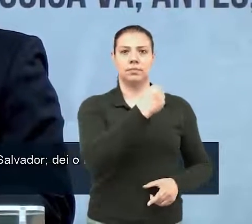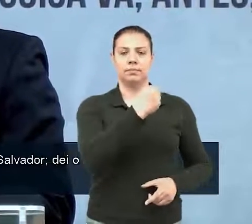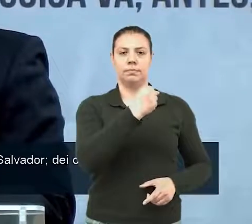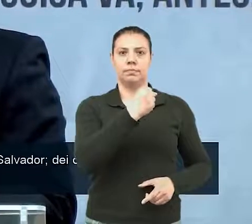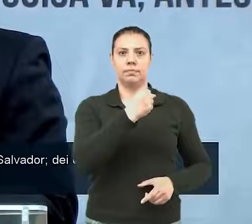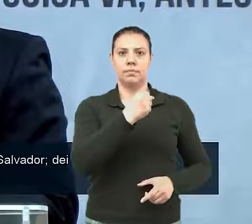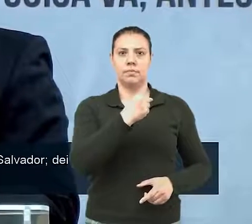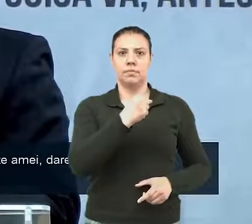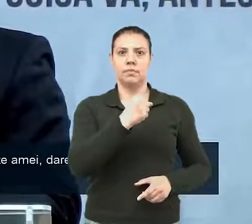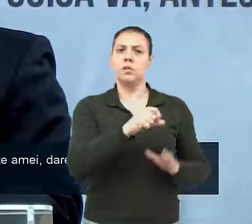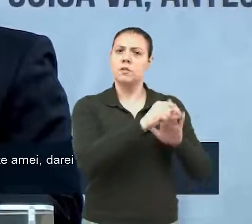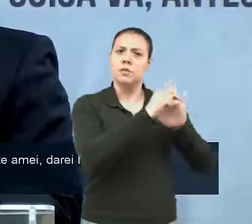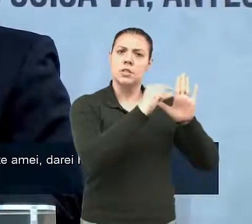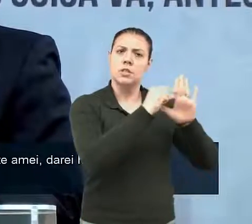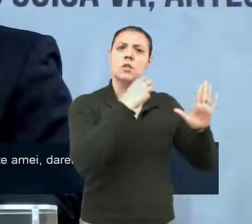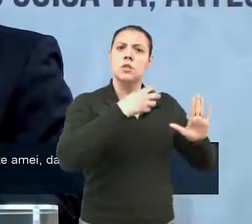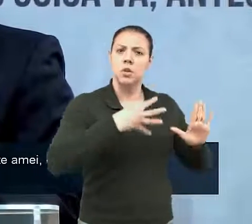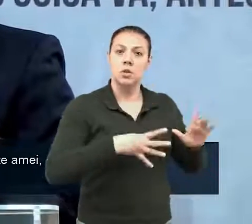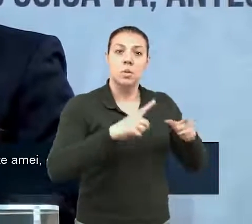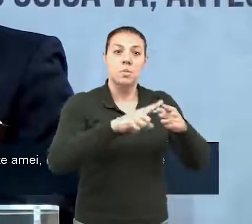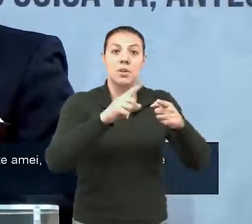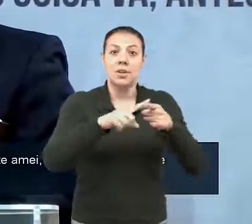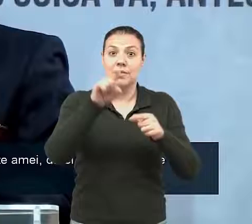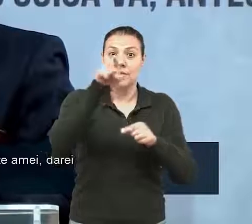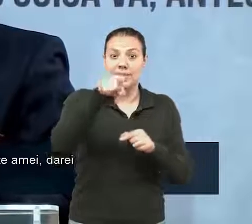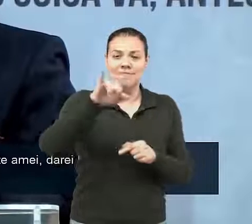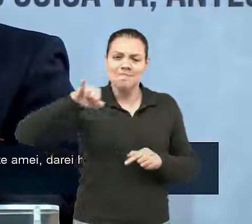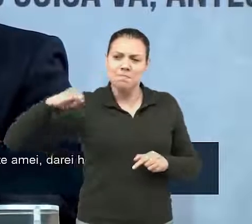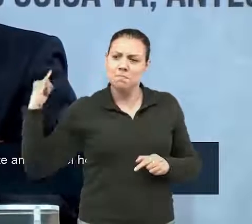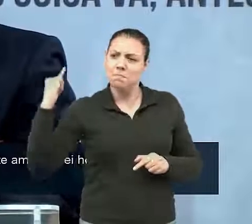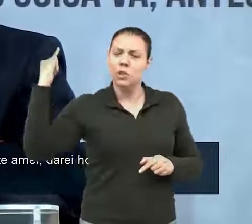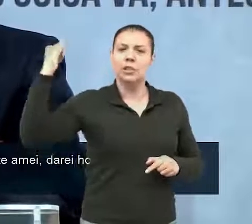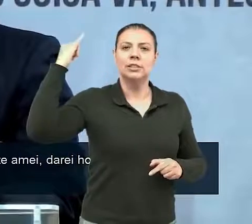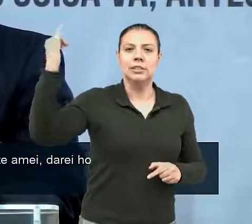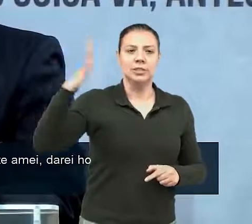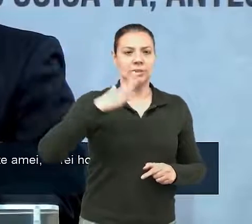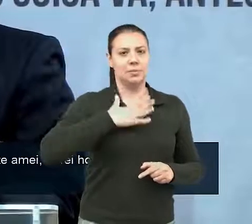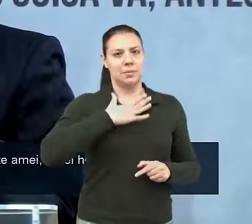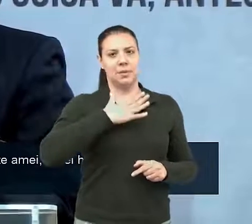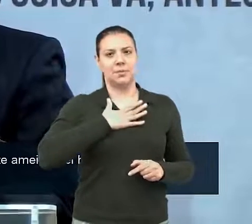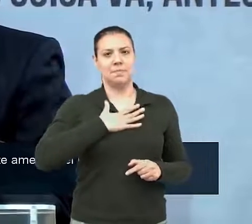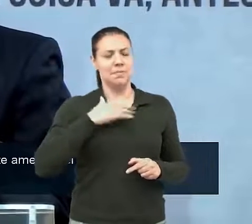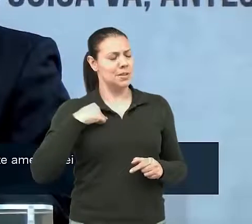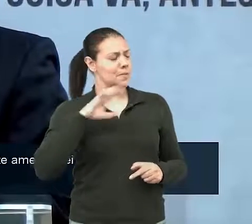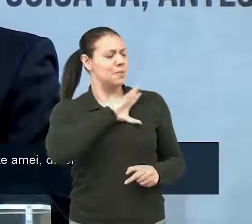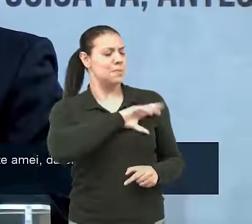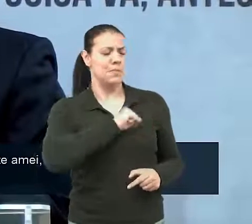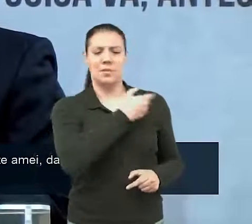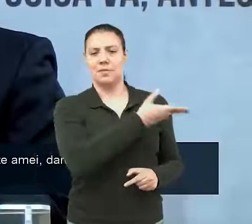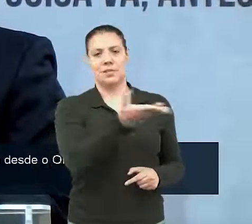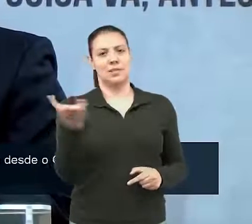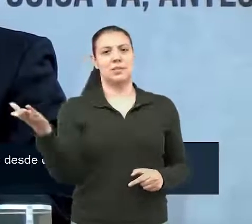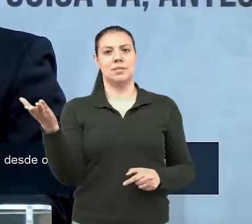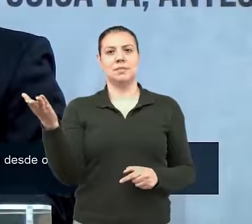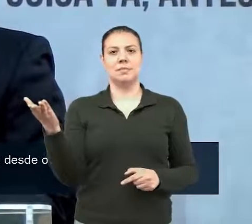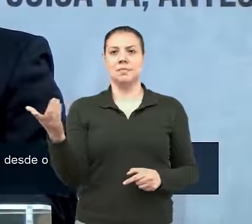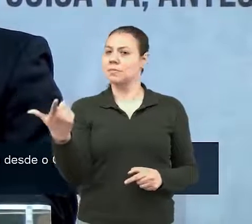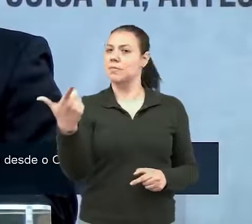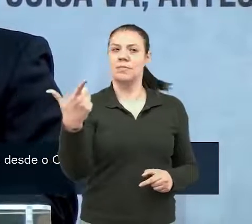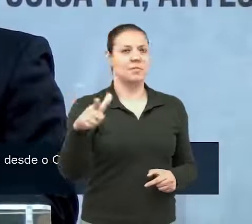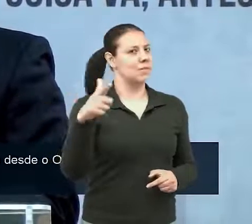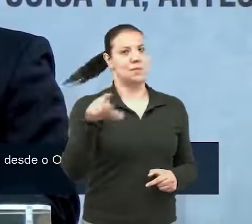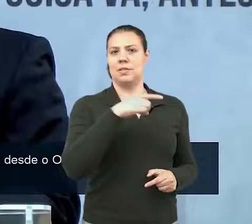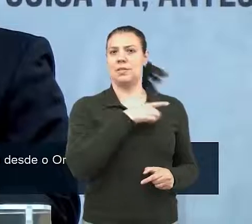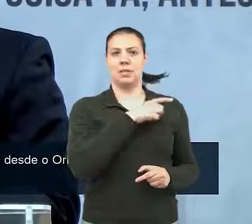Verso 4: visto que foste precioso aos meus olhos, digno de honra, eu te amei. Verso 5: não tenhas